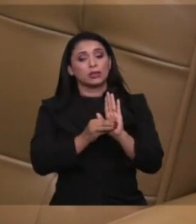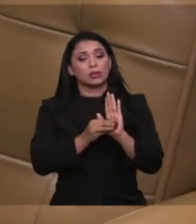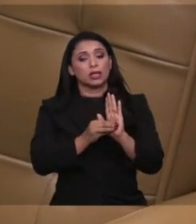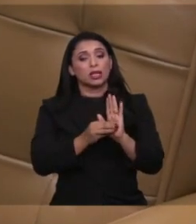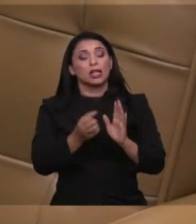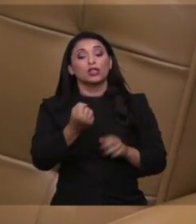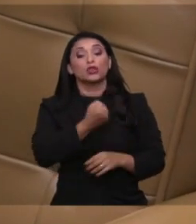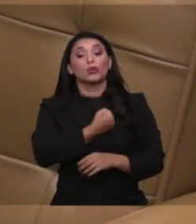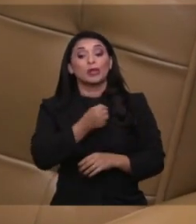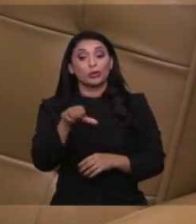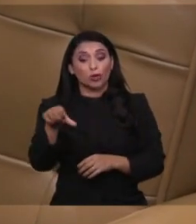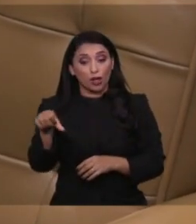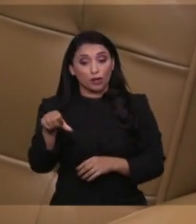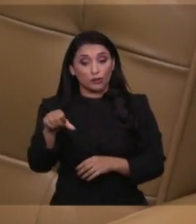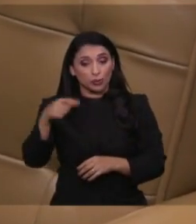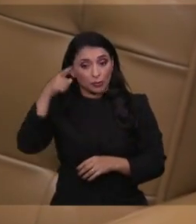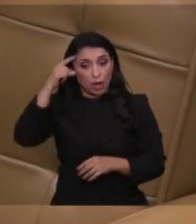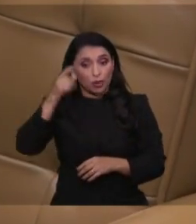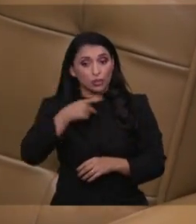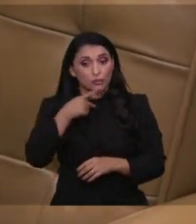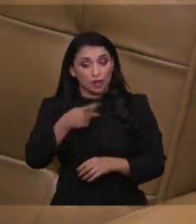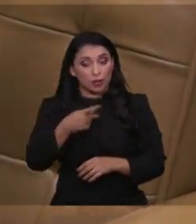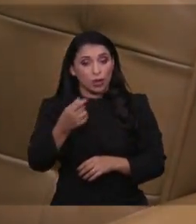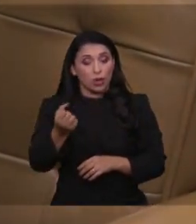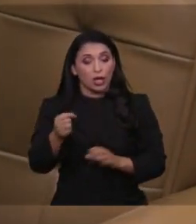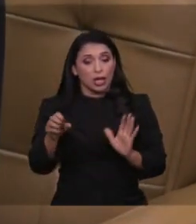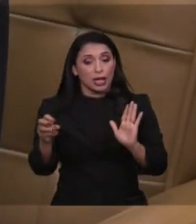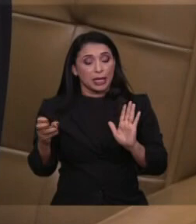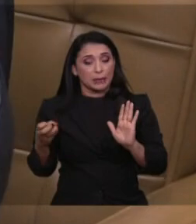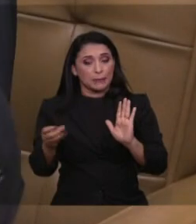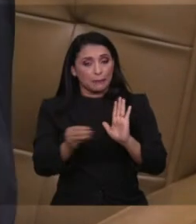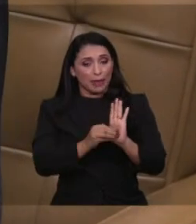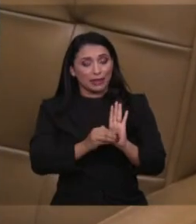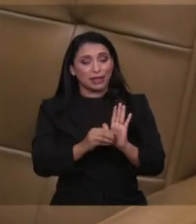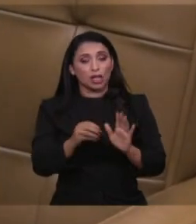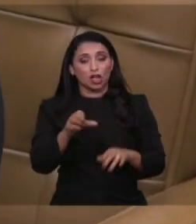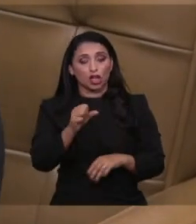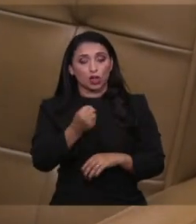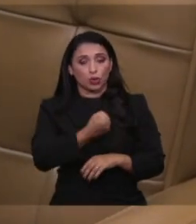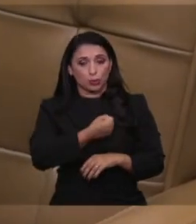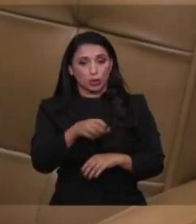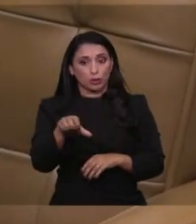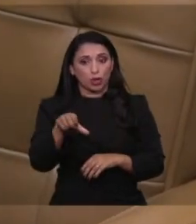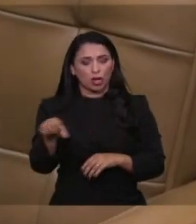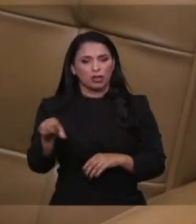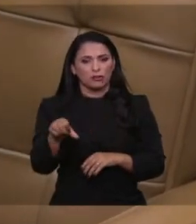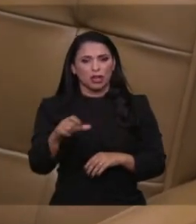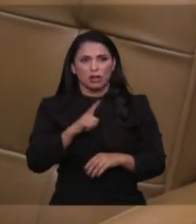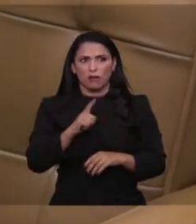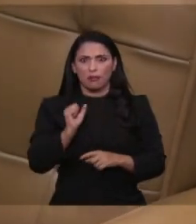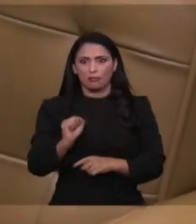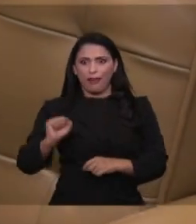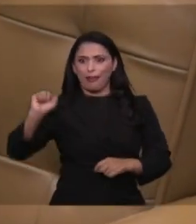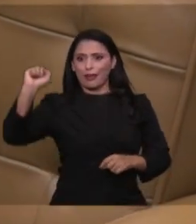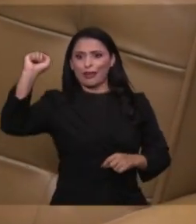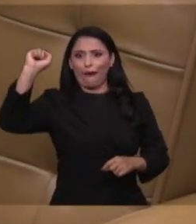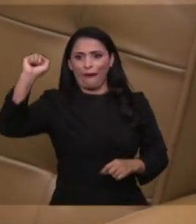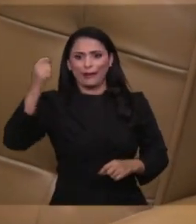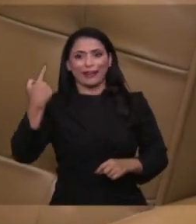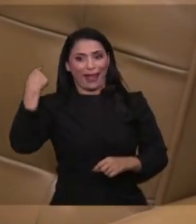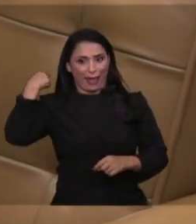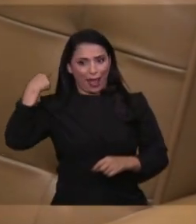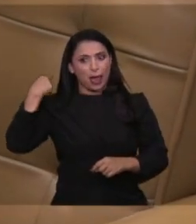9. Emenda 9. A emenda 9. Ele foi tratado naquela época como um grande herói, aquilo foi tratado como uma grande